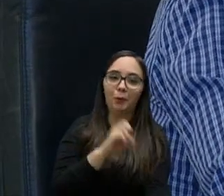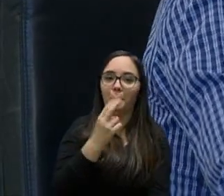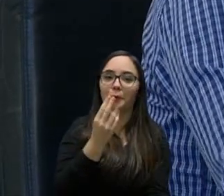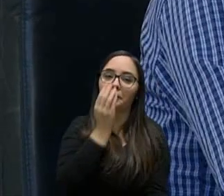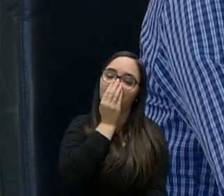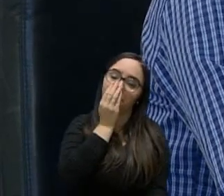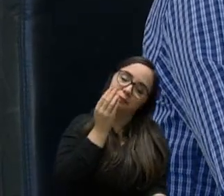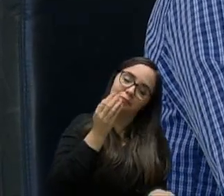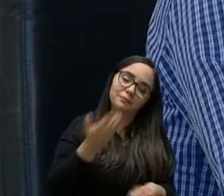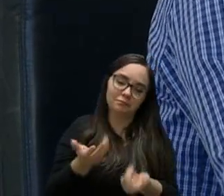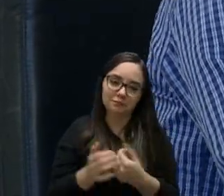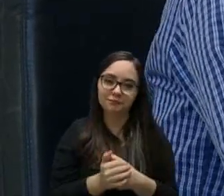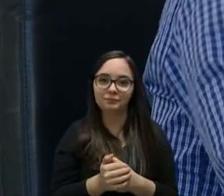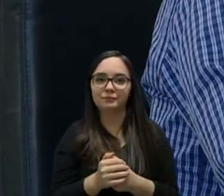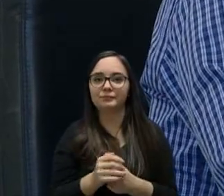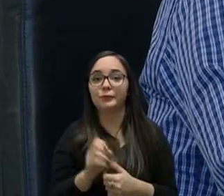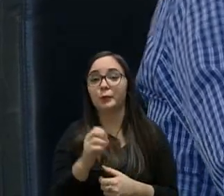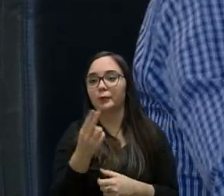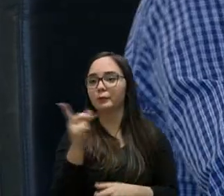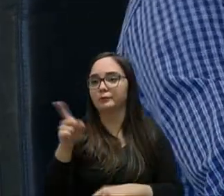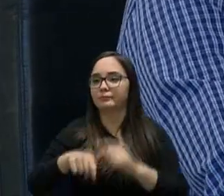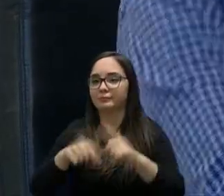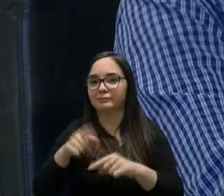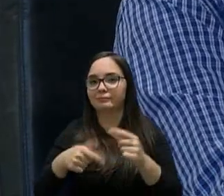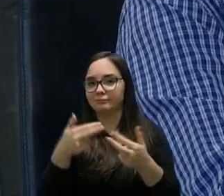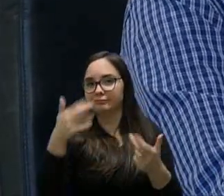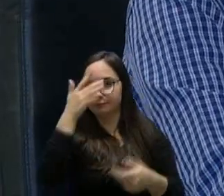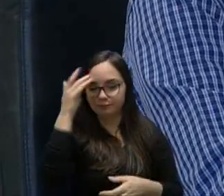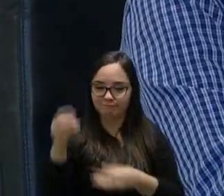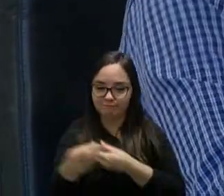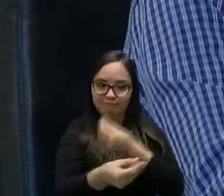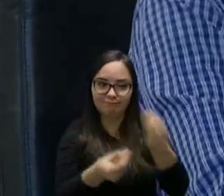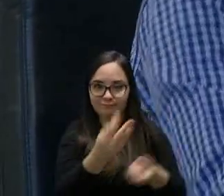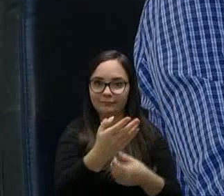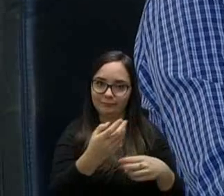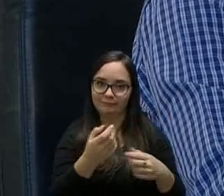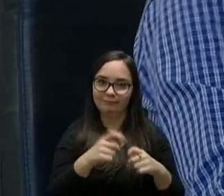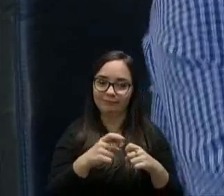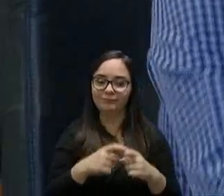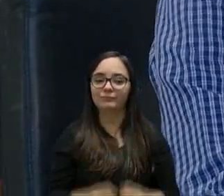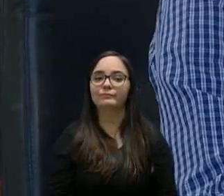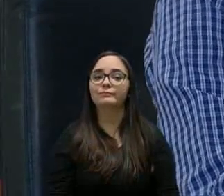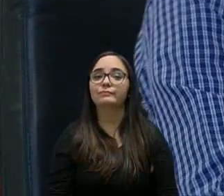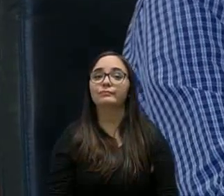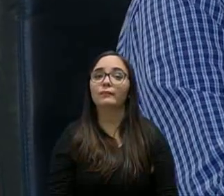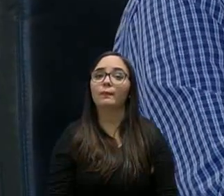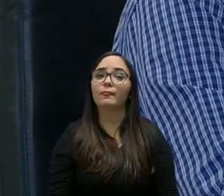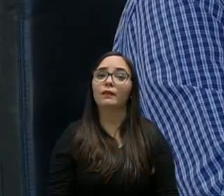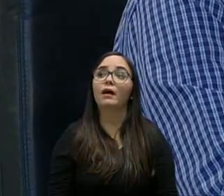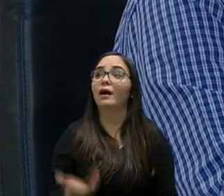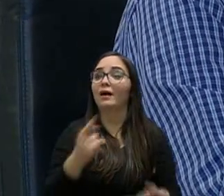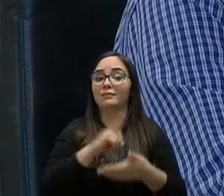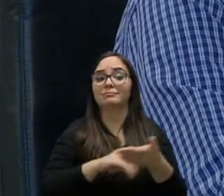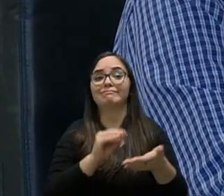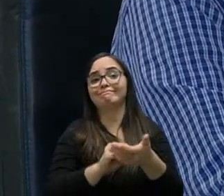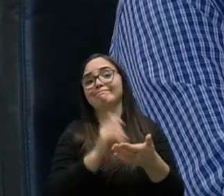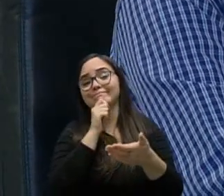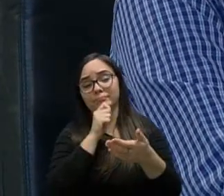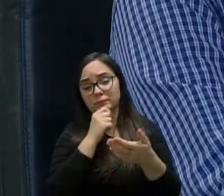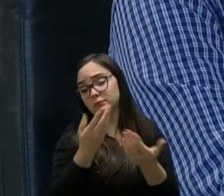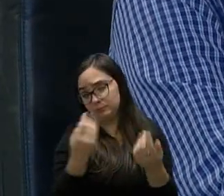desculpe o instrumentador não tá certo não é que não tá certo não ela não tá no contrato mas ponha no contrato